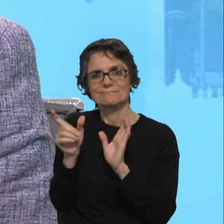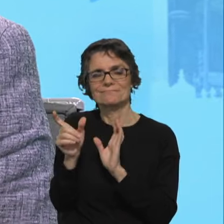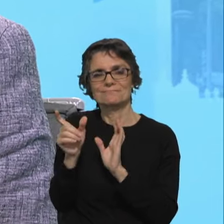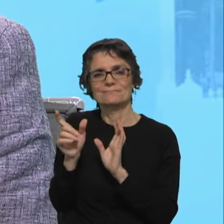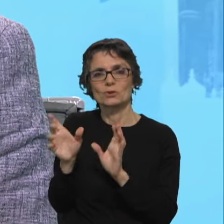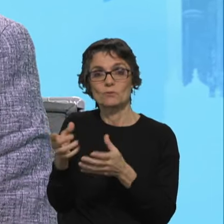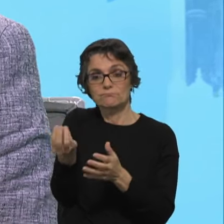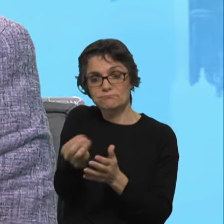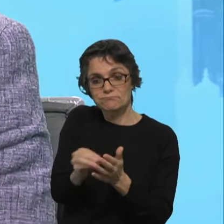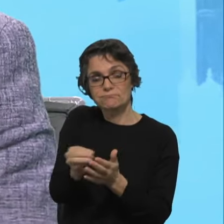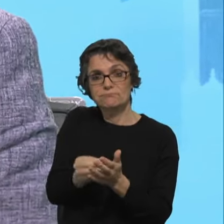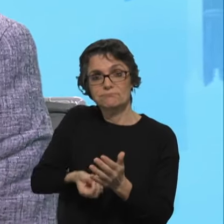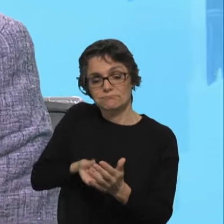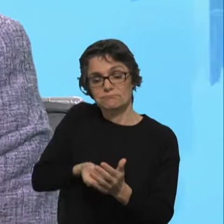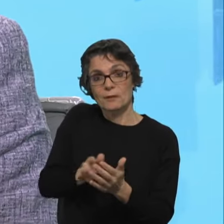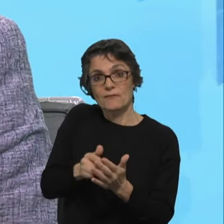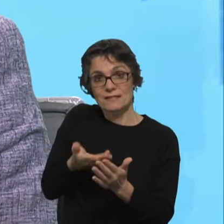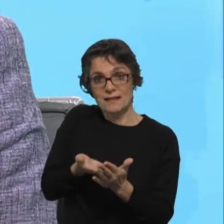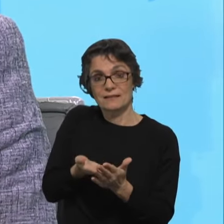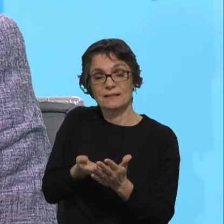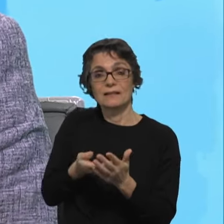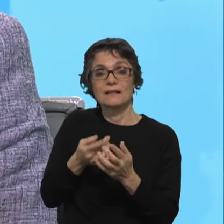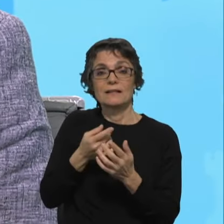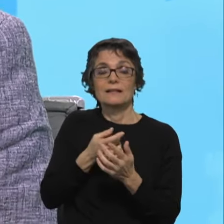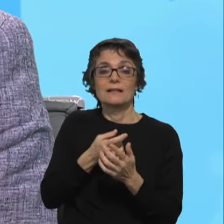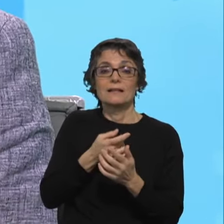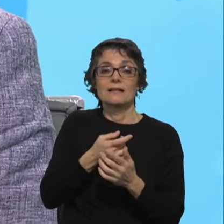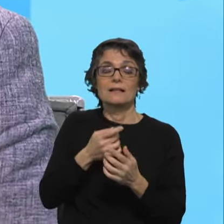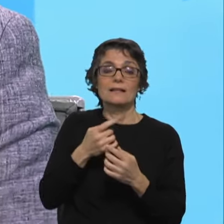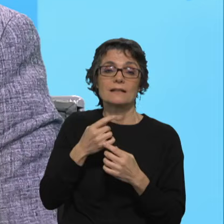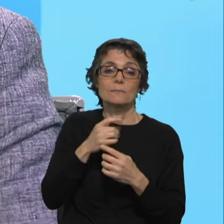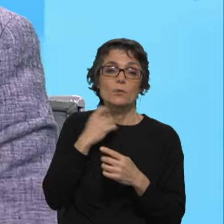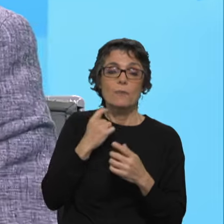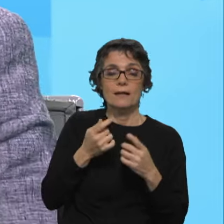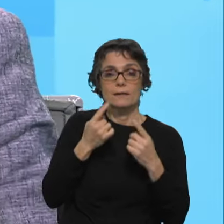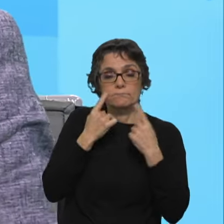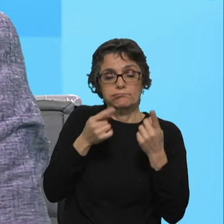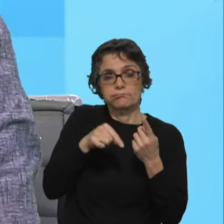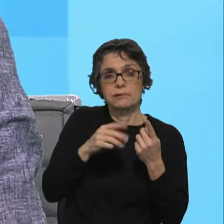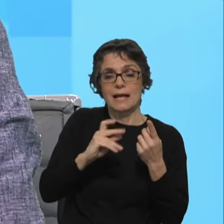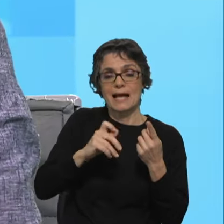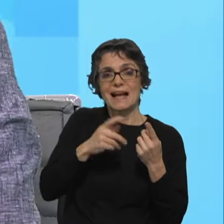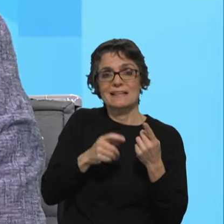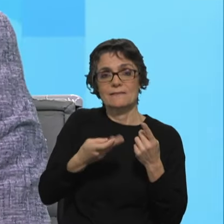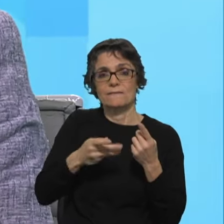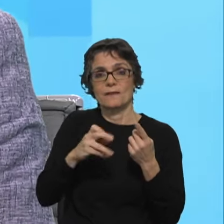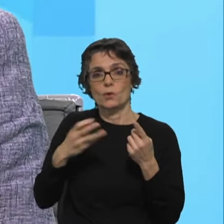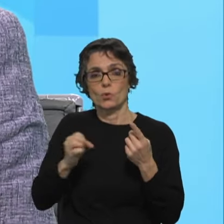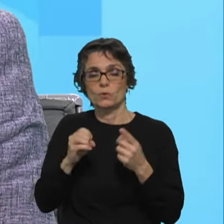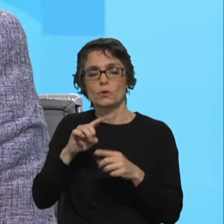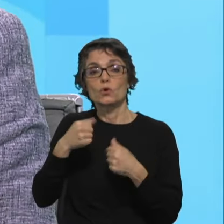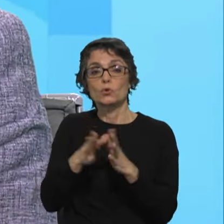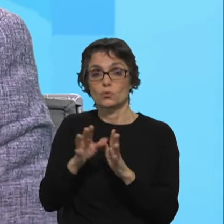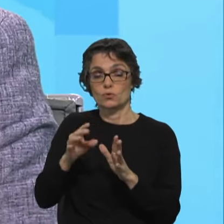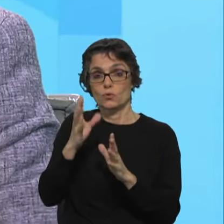atores que escreveu para este livro, prefaciado pelo D. Carlos Azevedo, todos eles feirenses, todos os autores são feirenses,